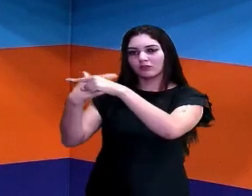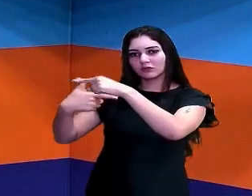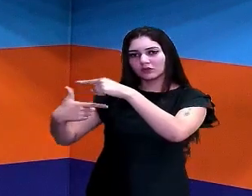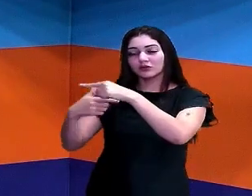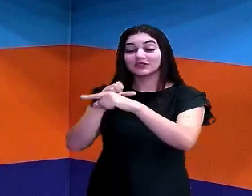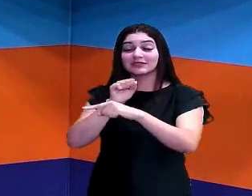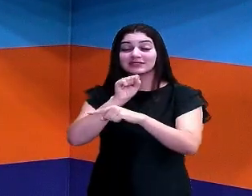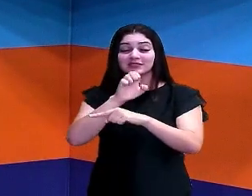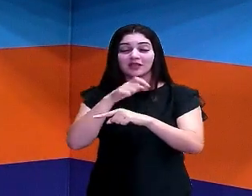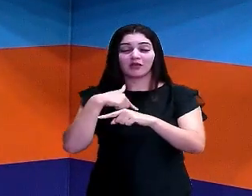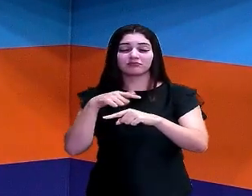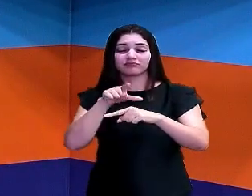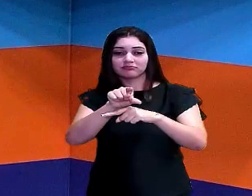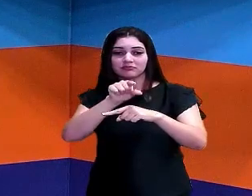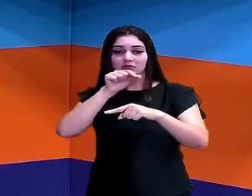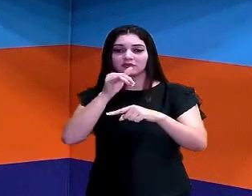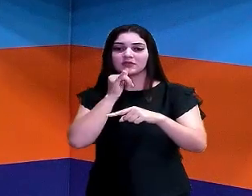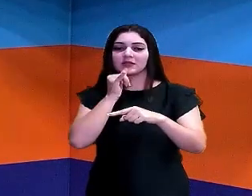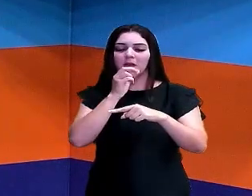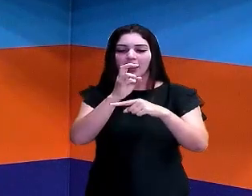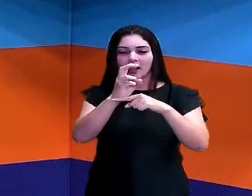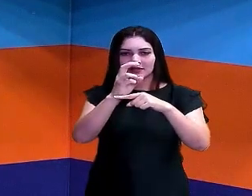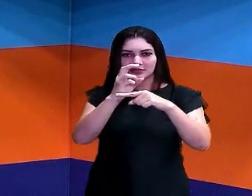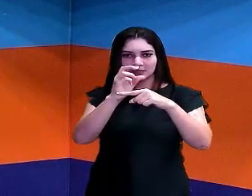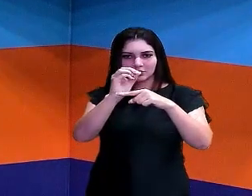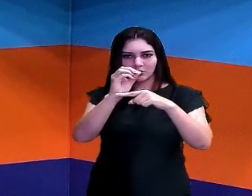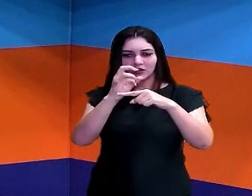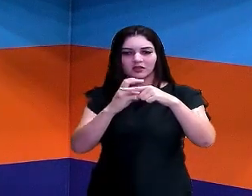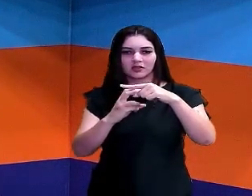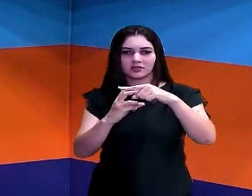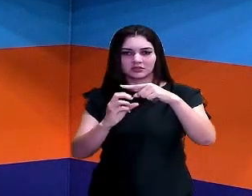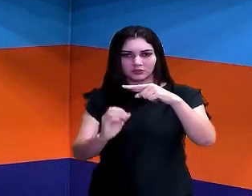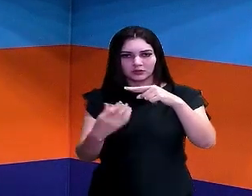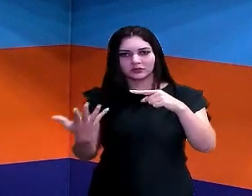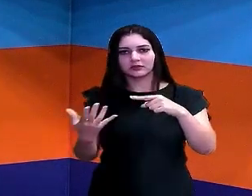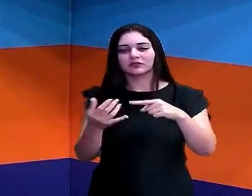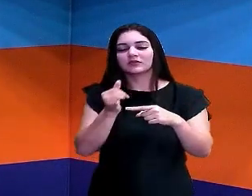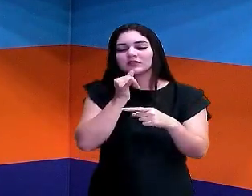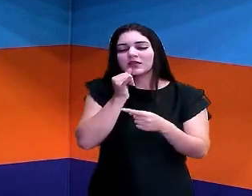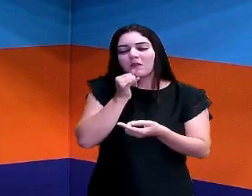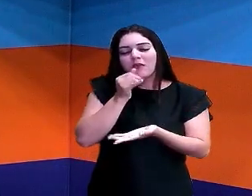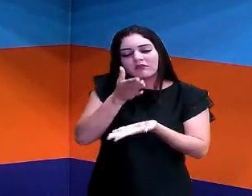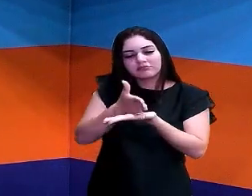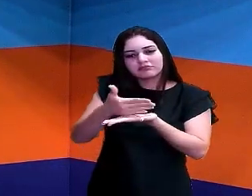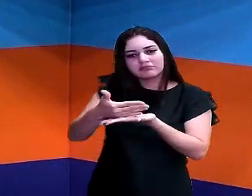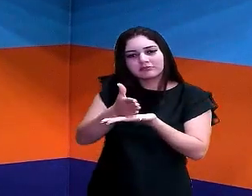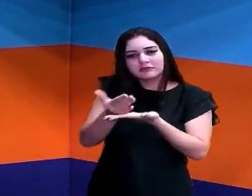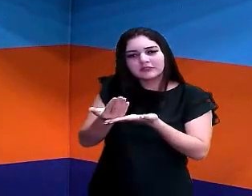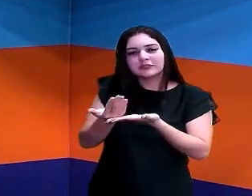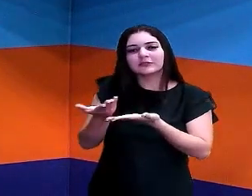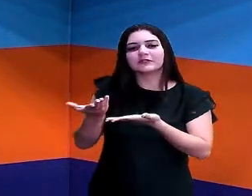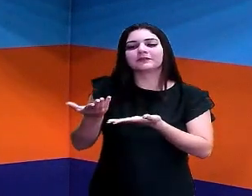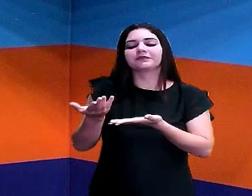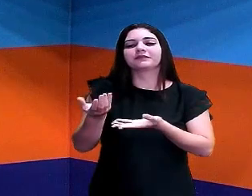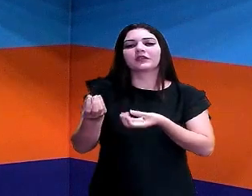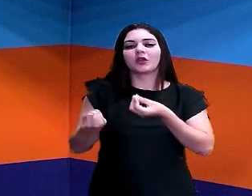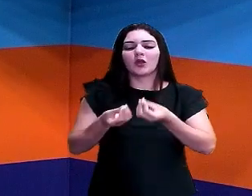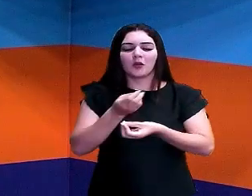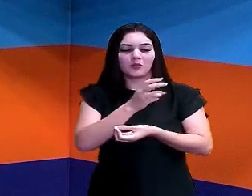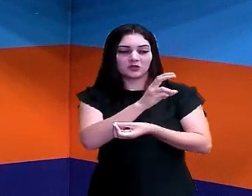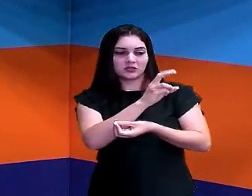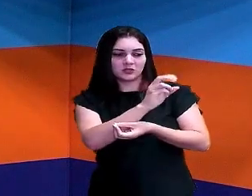pegar aqui, ó, né, 50%, a ideia aqui de divisão, né, 100%, metade de 100%